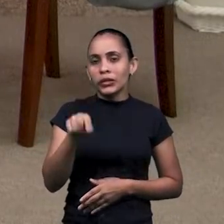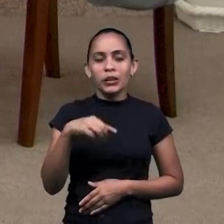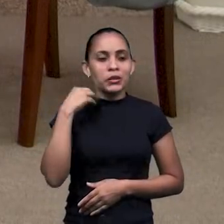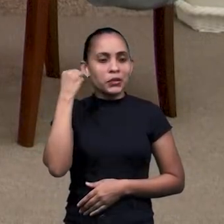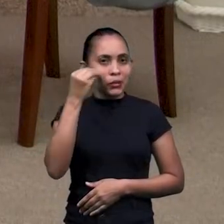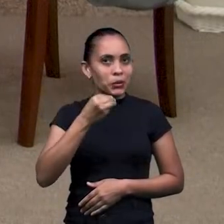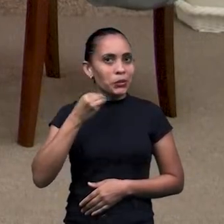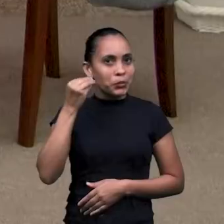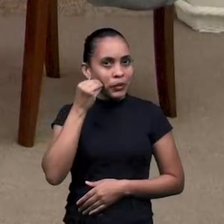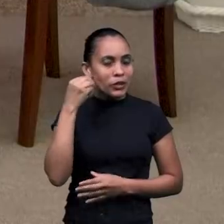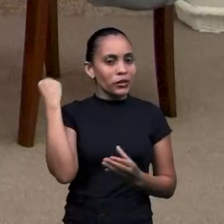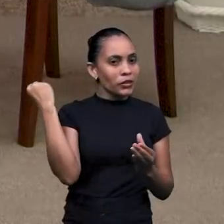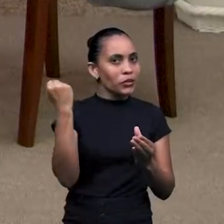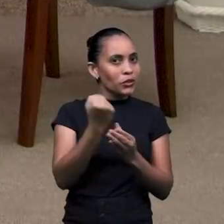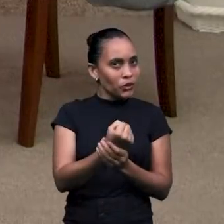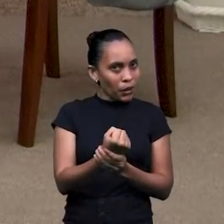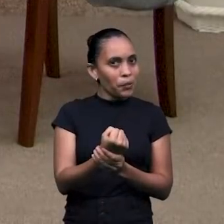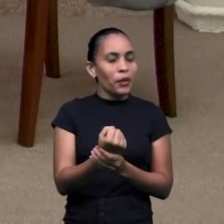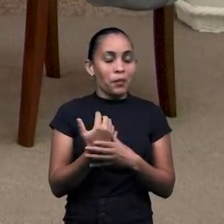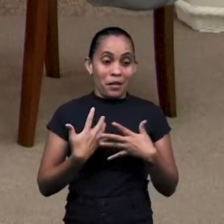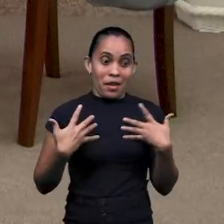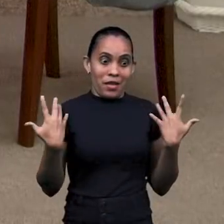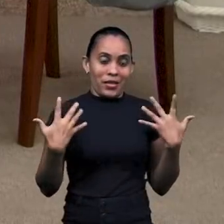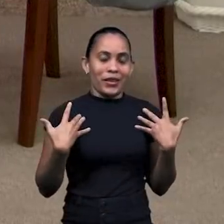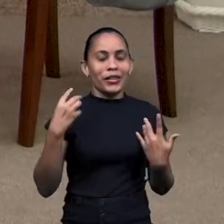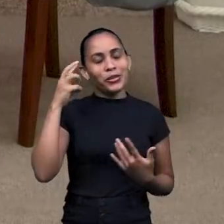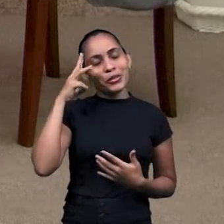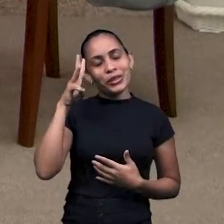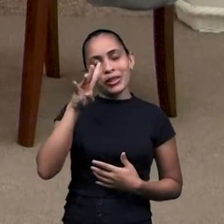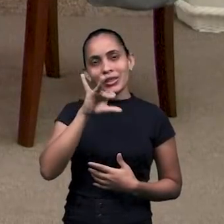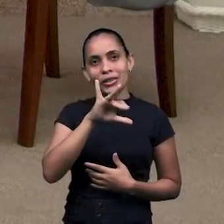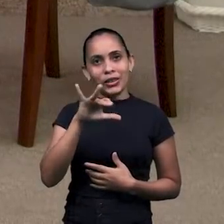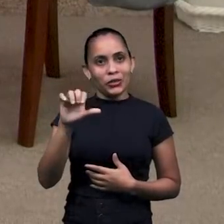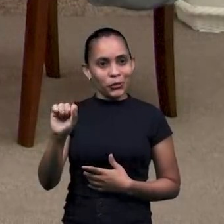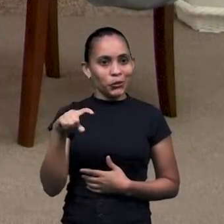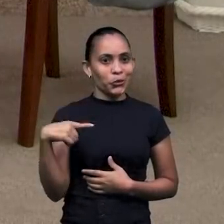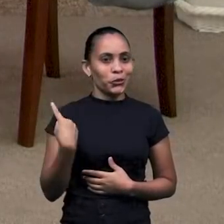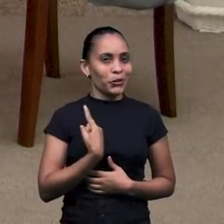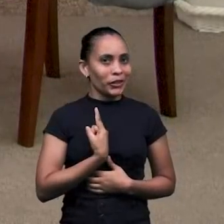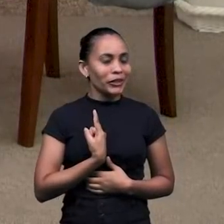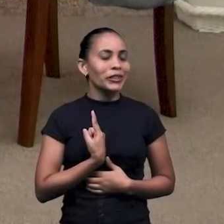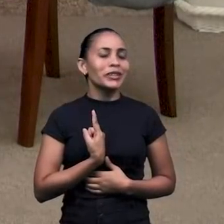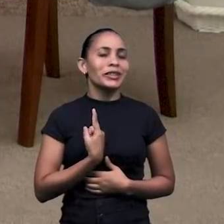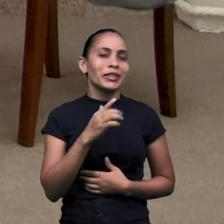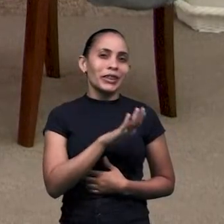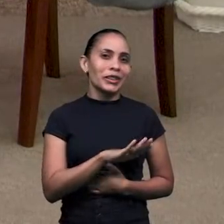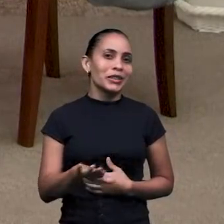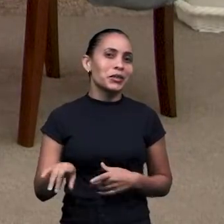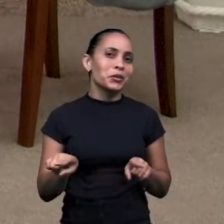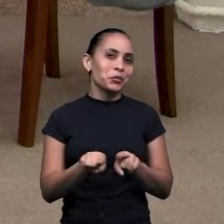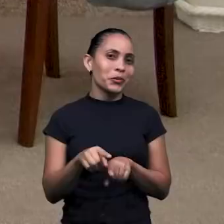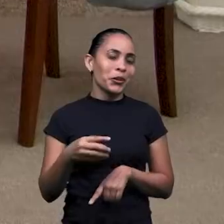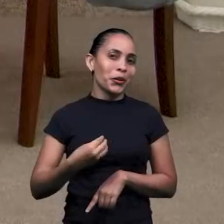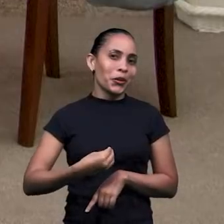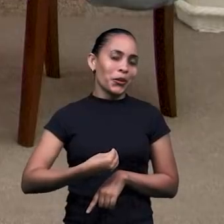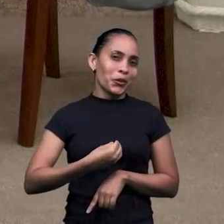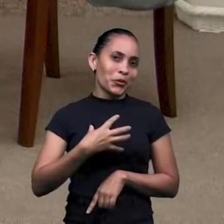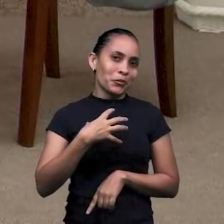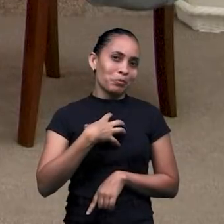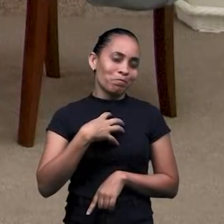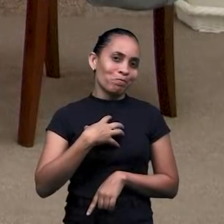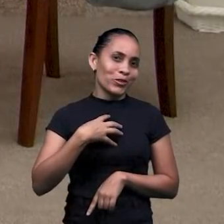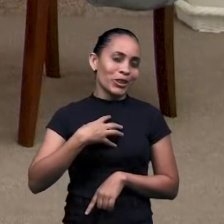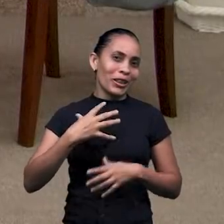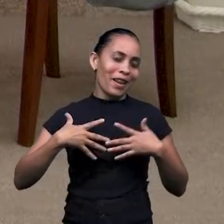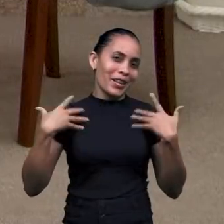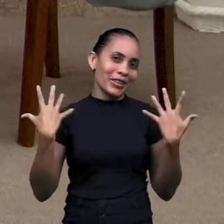com relação à experiência de Abraão, que viveu ali a alegria do terceiro dia. As nossas crianças também têm vivido essa alegria. A nossa igreja tem vivido